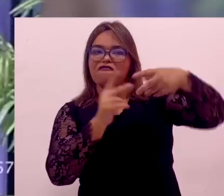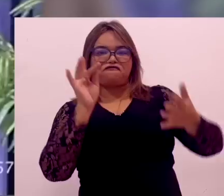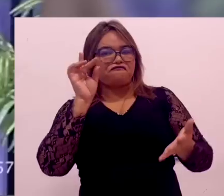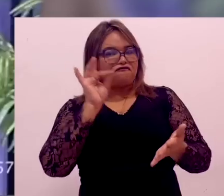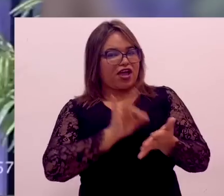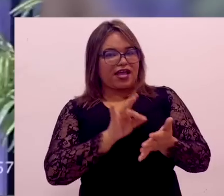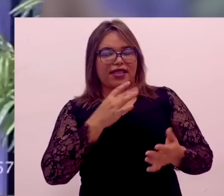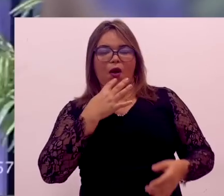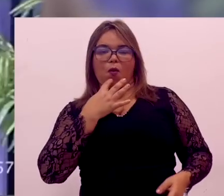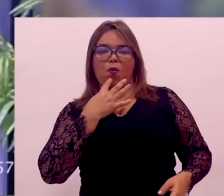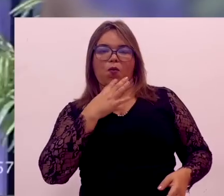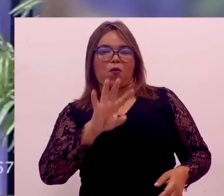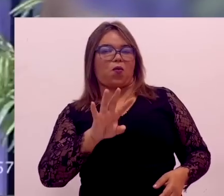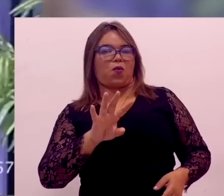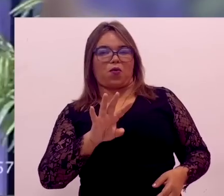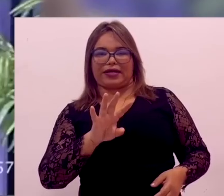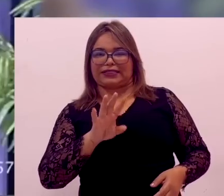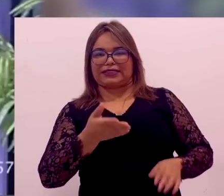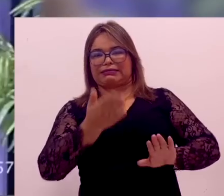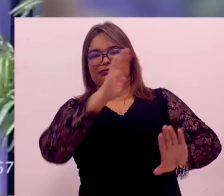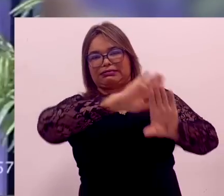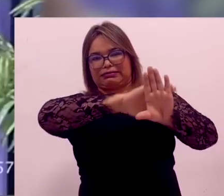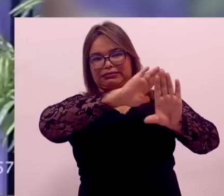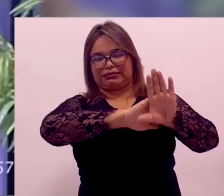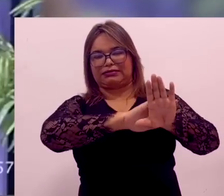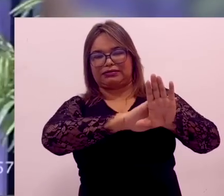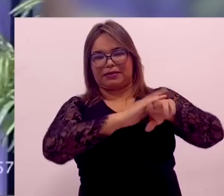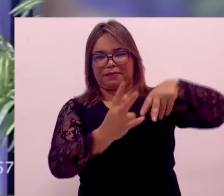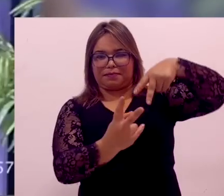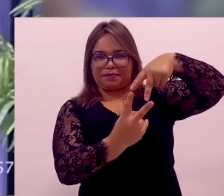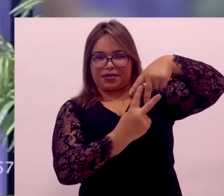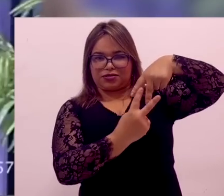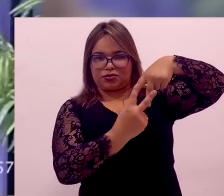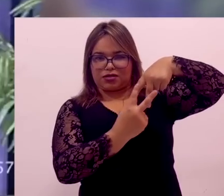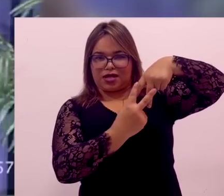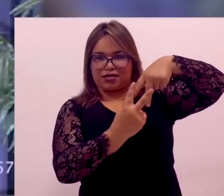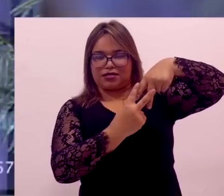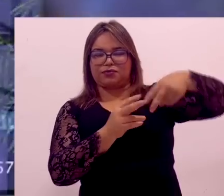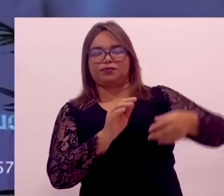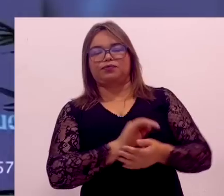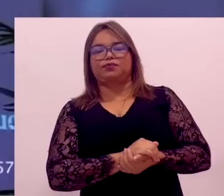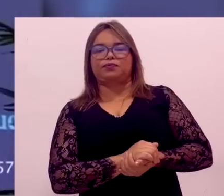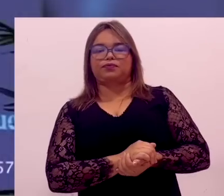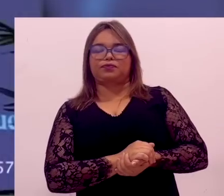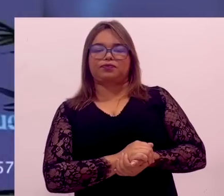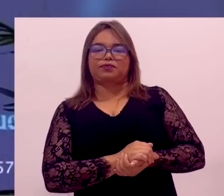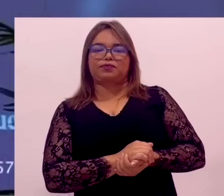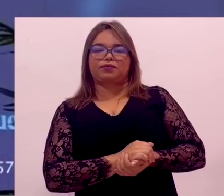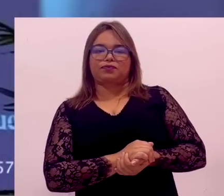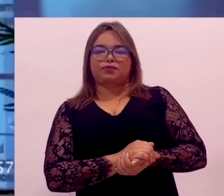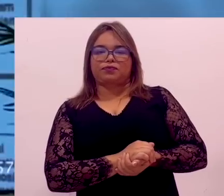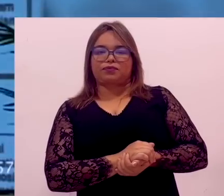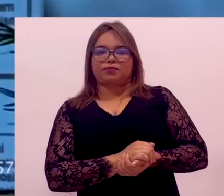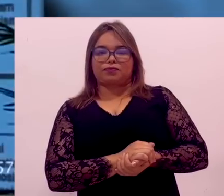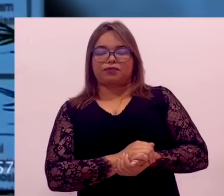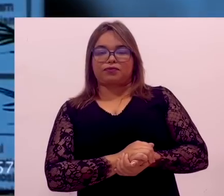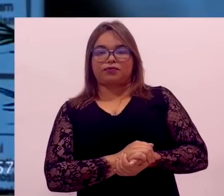a menor ideia do que seja a maçonaria por trás dos bastidores.